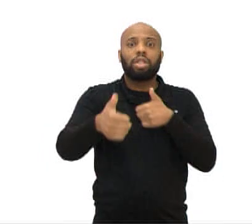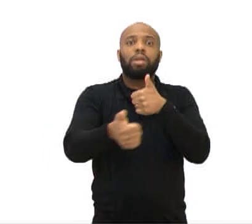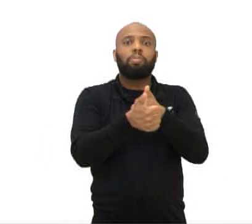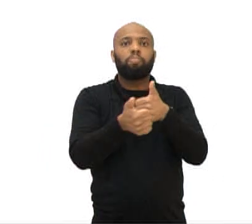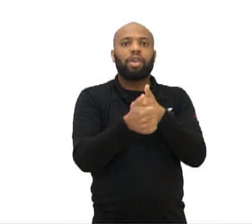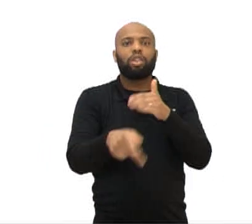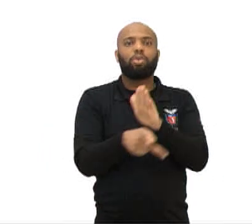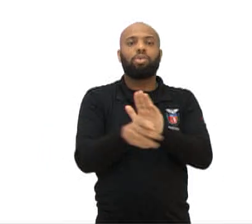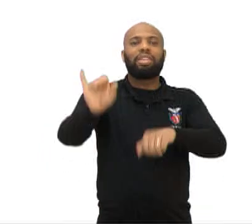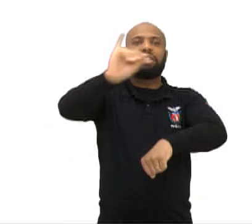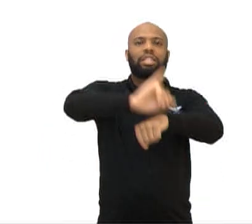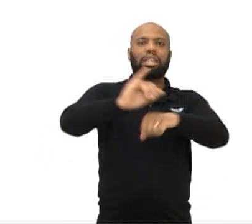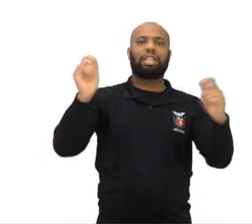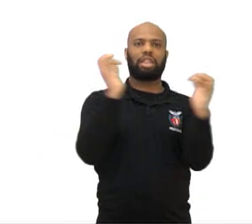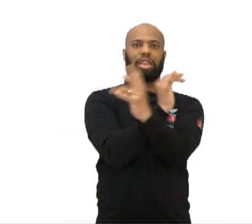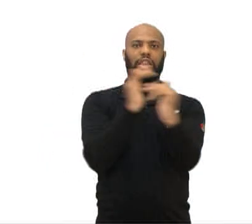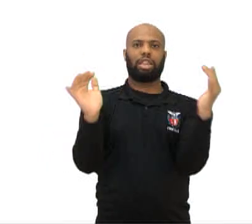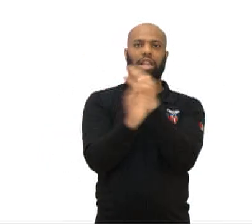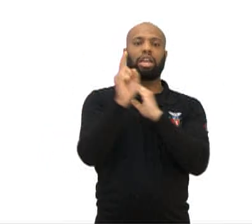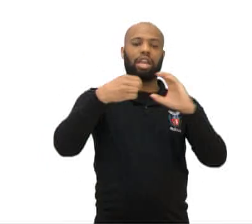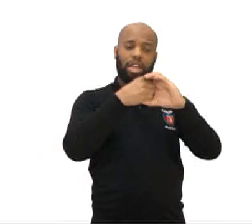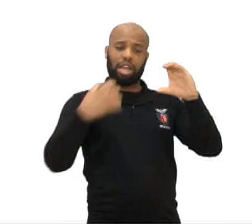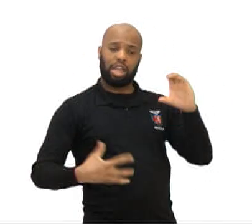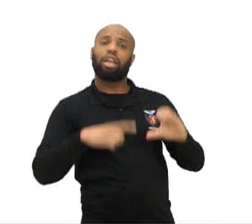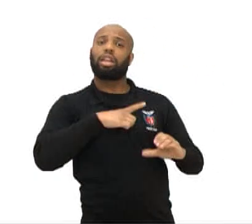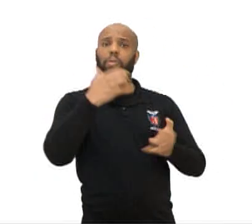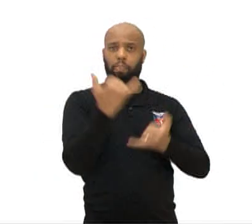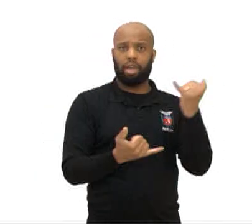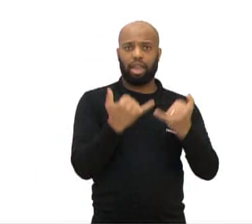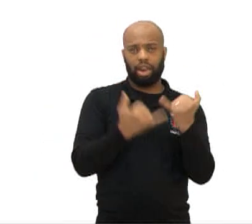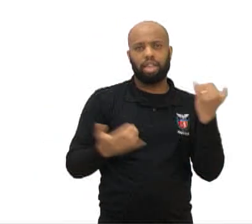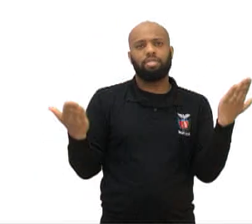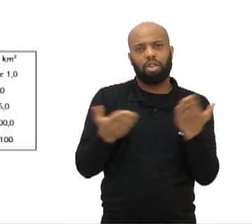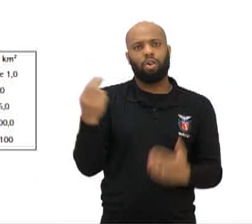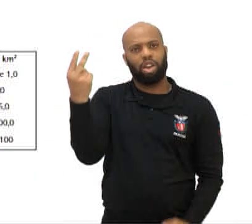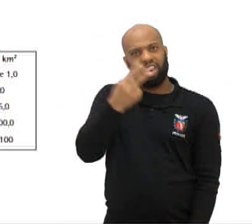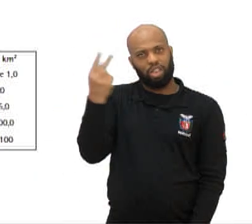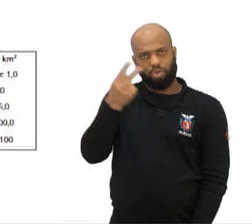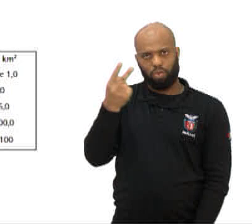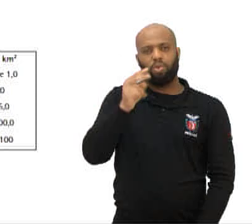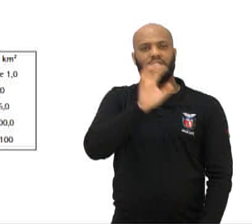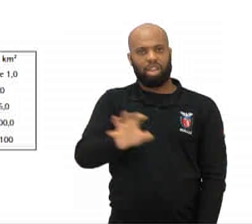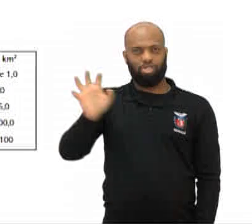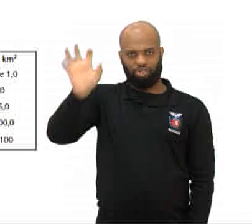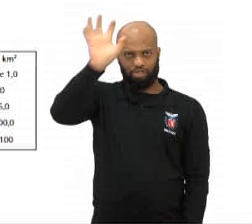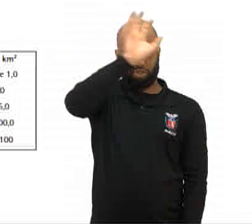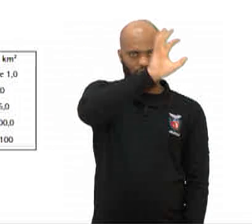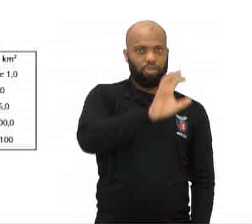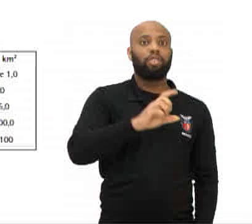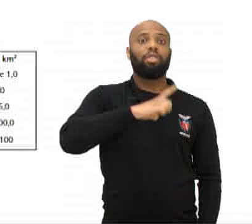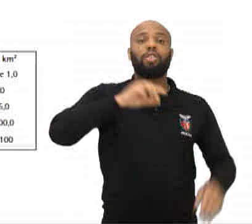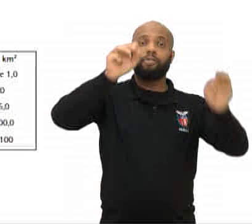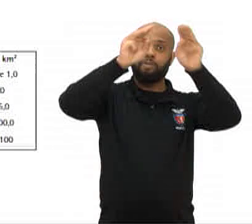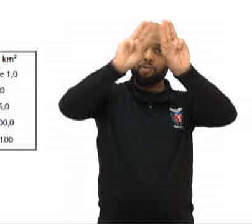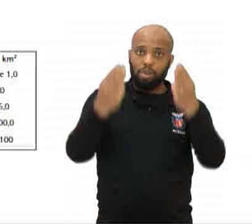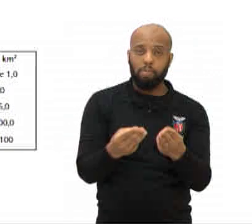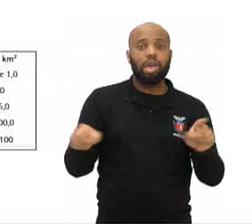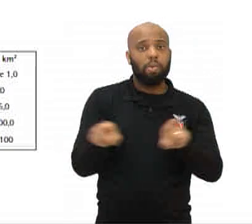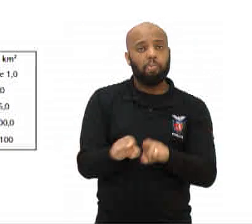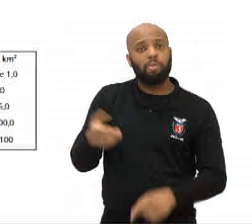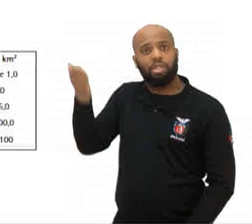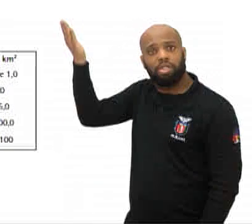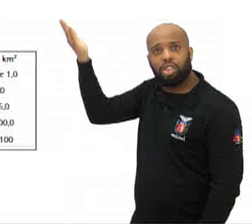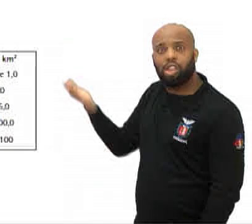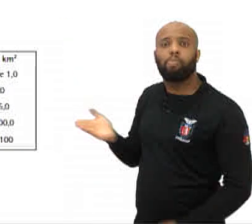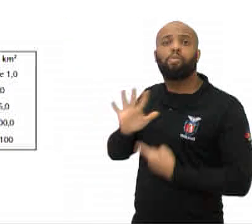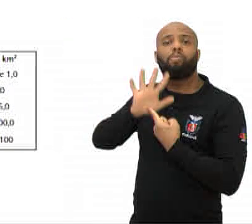das capitais. Isso é uma característica semelhante entre as duas regiões ali, certo? E aí o mapa que mostra para nós, só